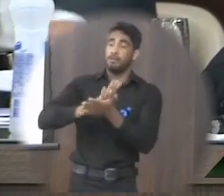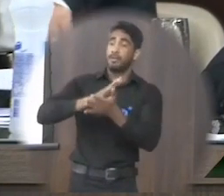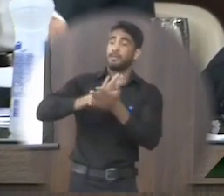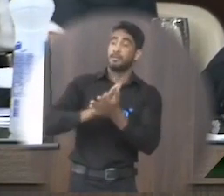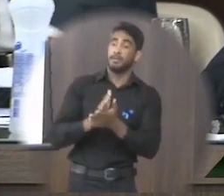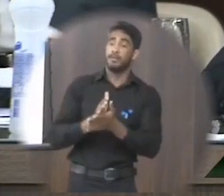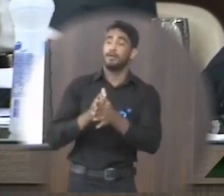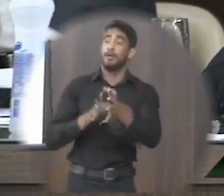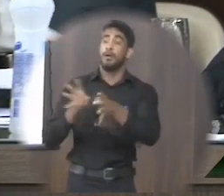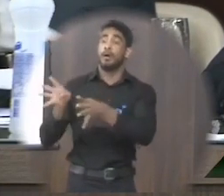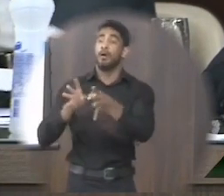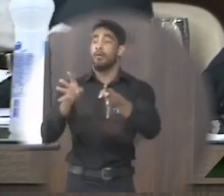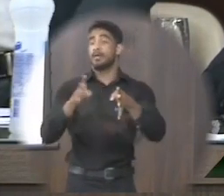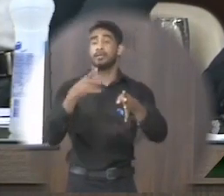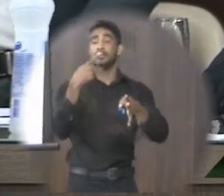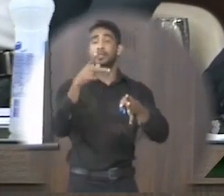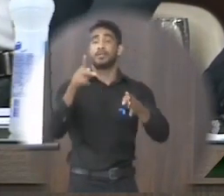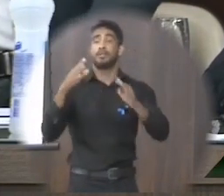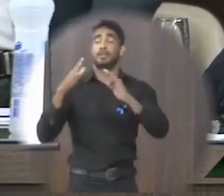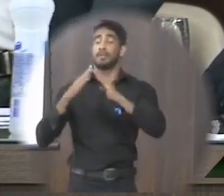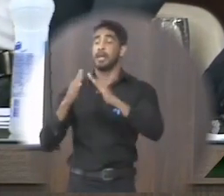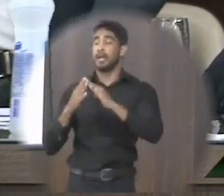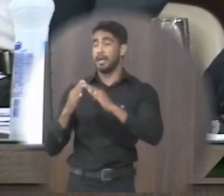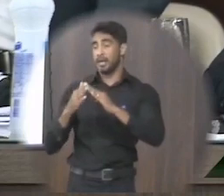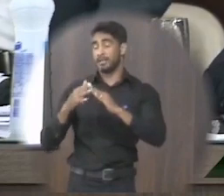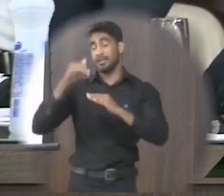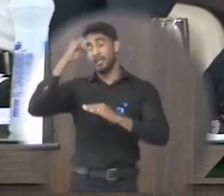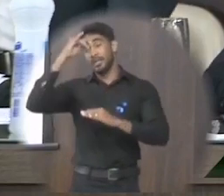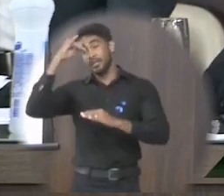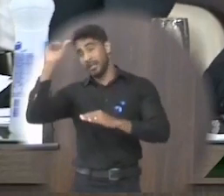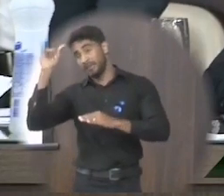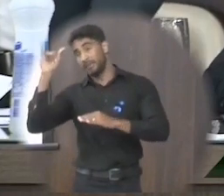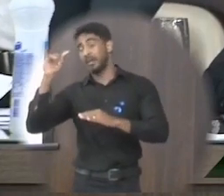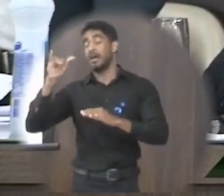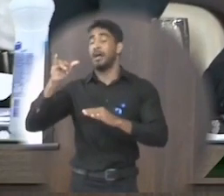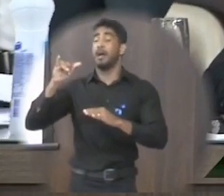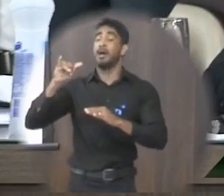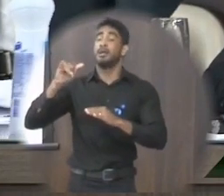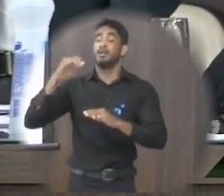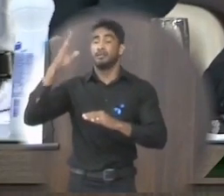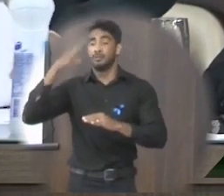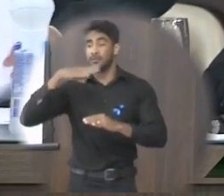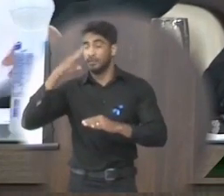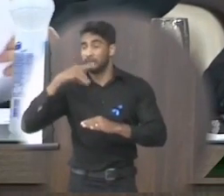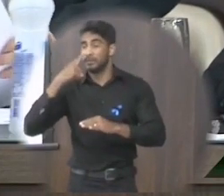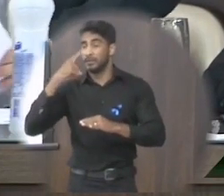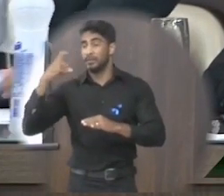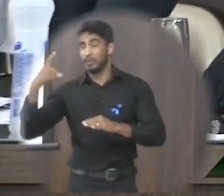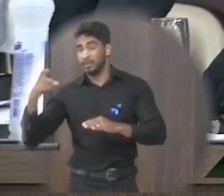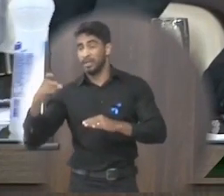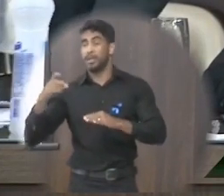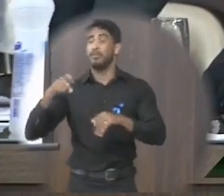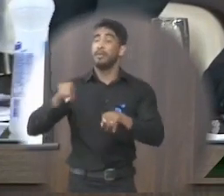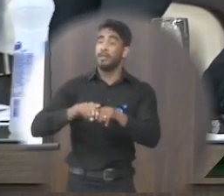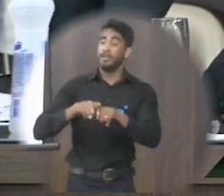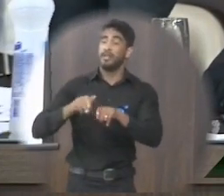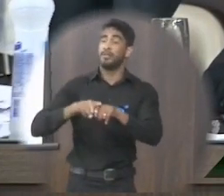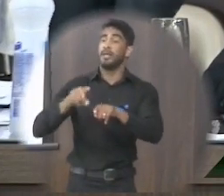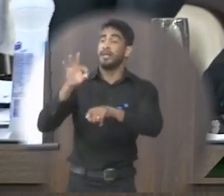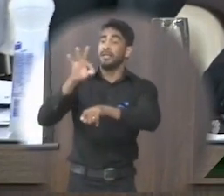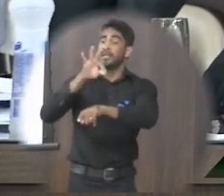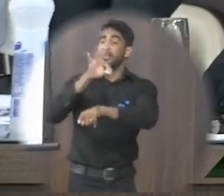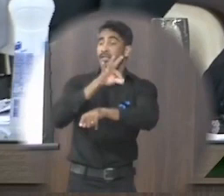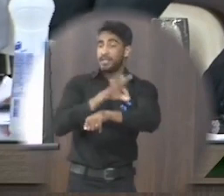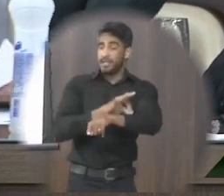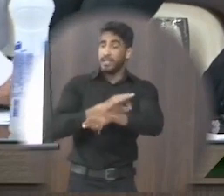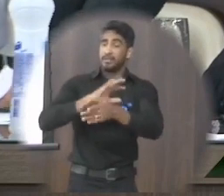sobremaneira o acesso às suas residências, além de evitar a propagação de mau cheiro, criação de insetos e animais que prejudicam a